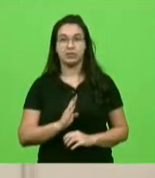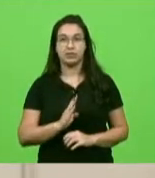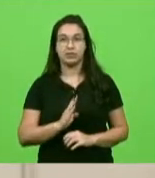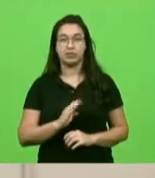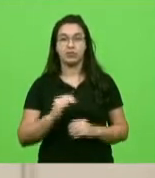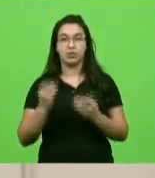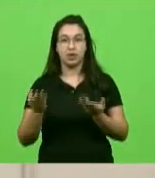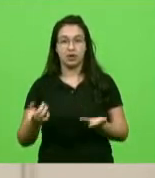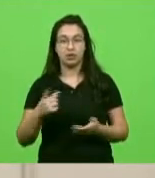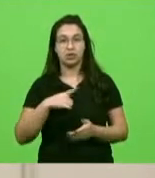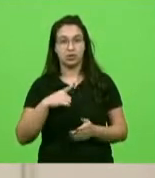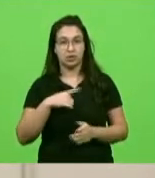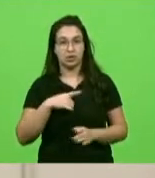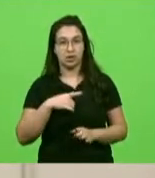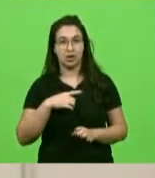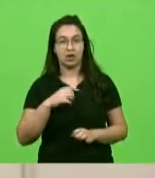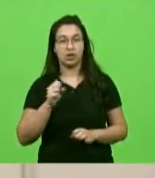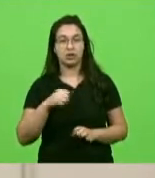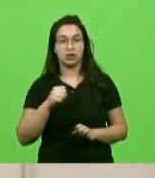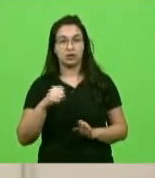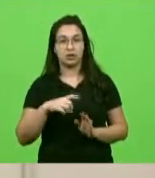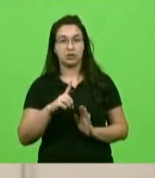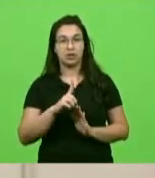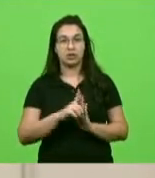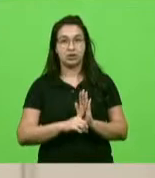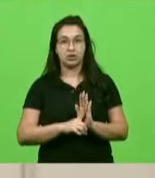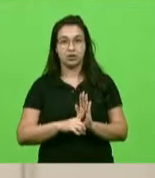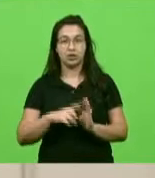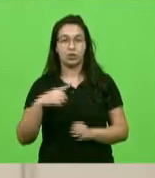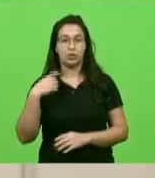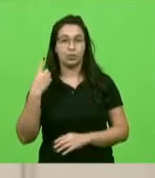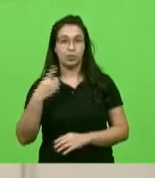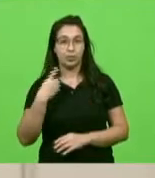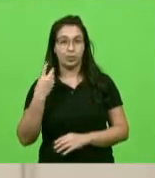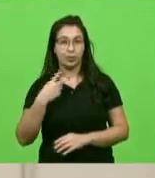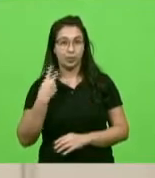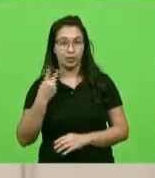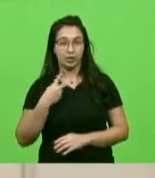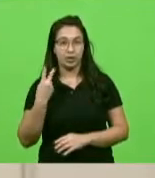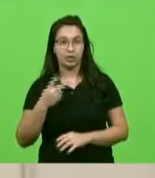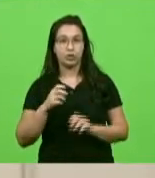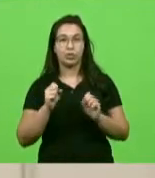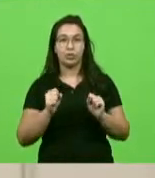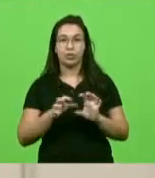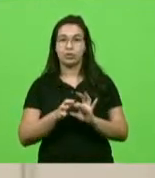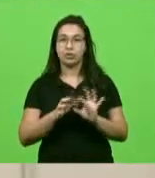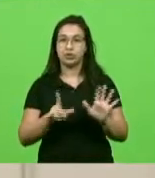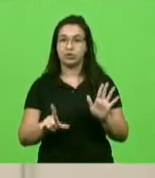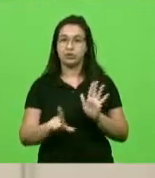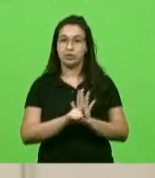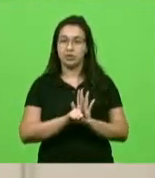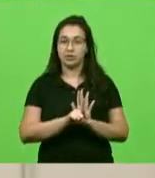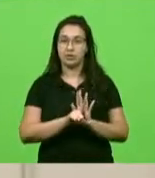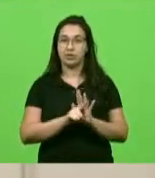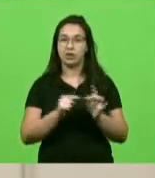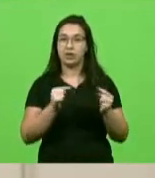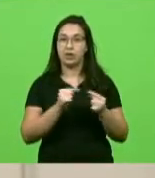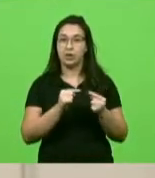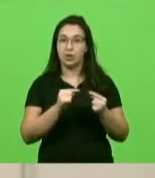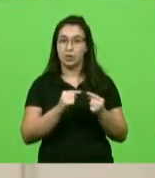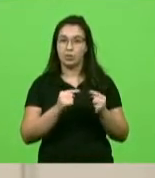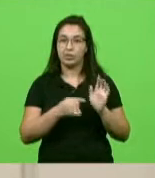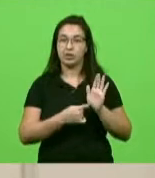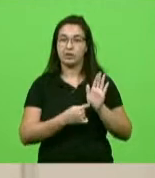gozo de seus direitos políticos, o que lhes confere legitimidade ativa para o oferecimento da denúncia